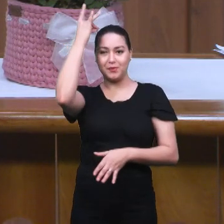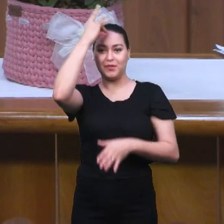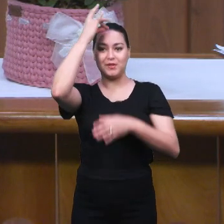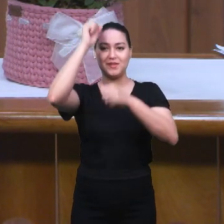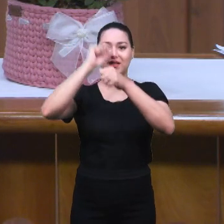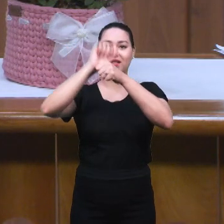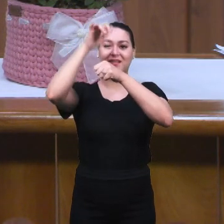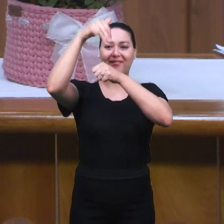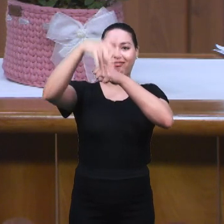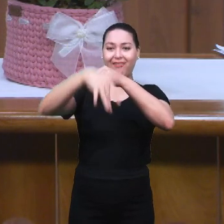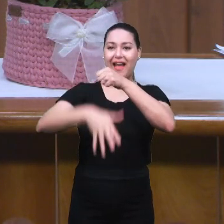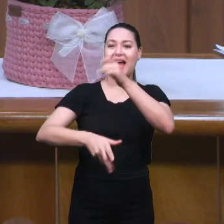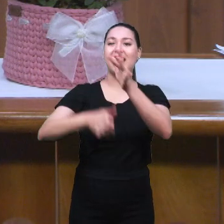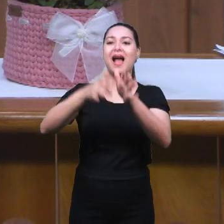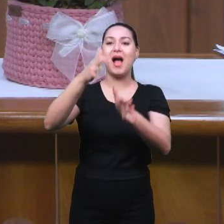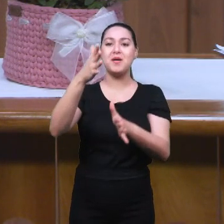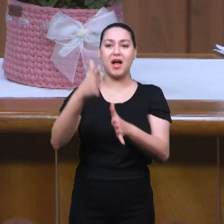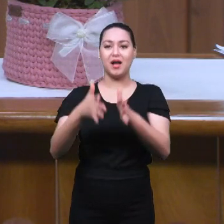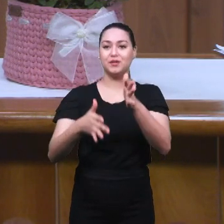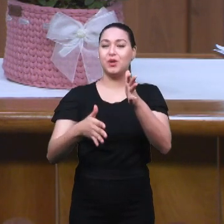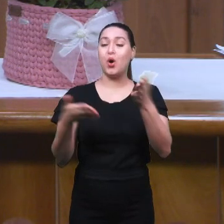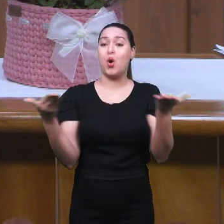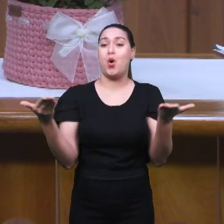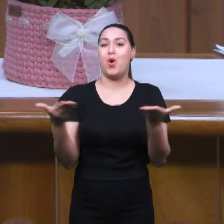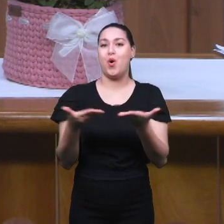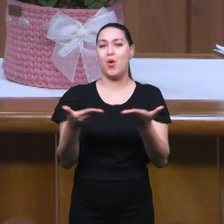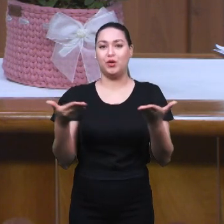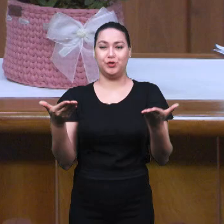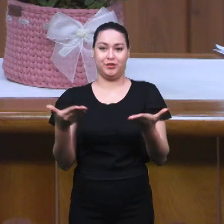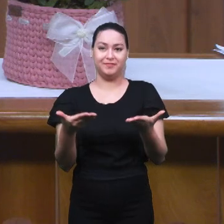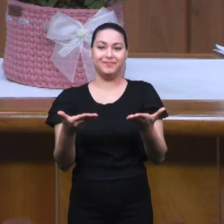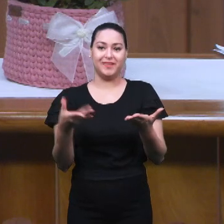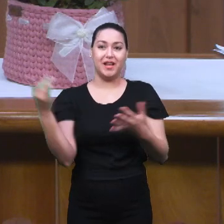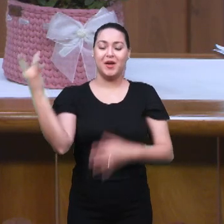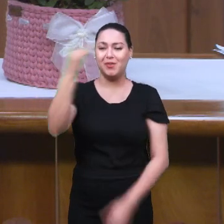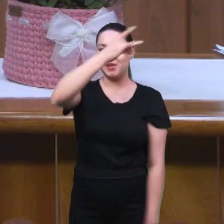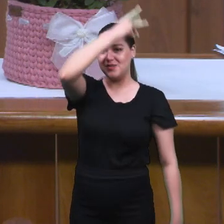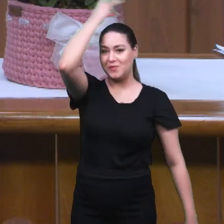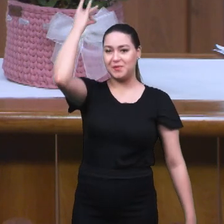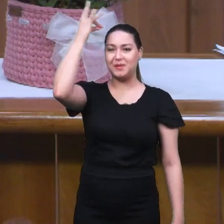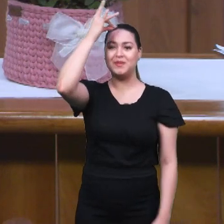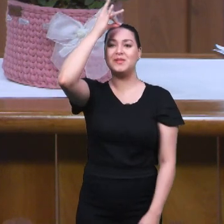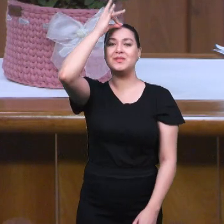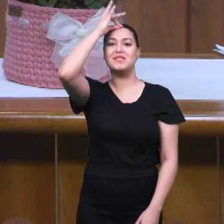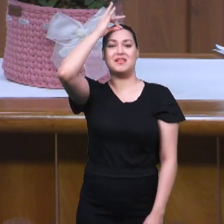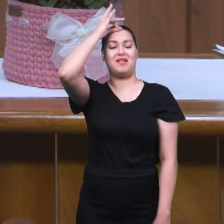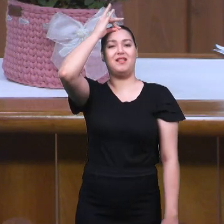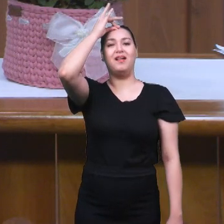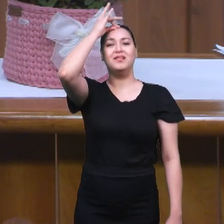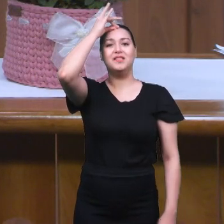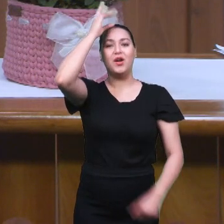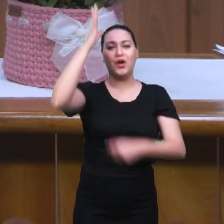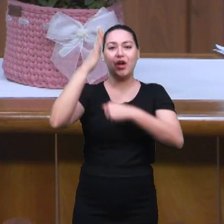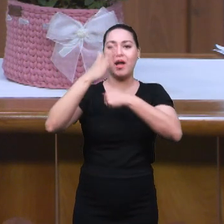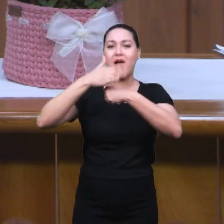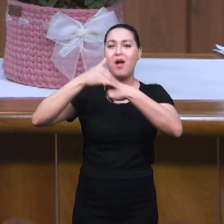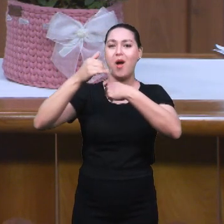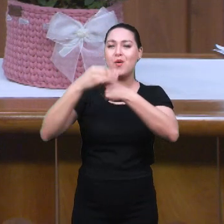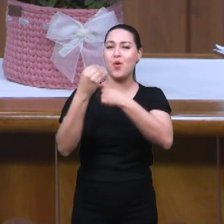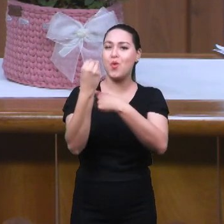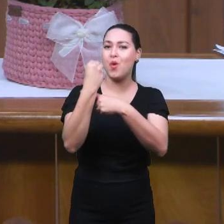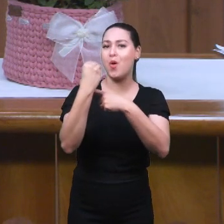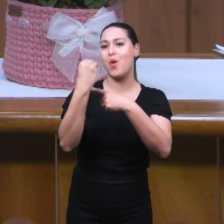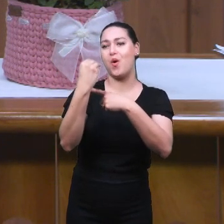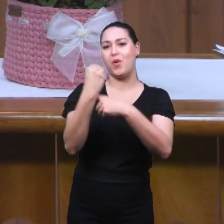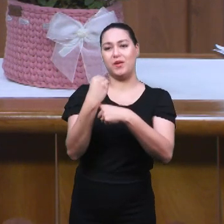Espírito Santo, fala do óleo, do perfume, fala daquilo que Deus, daquilo que preserva. O unguento fazia isso,